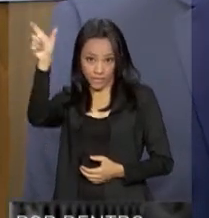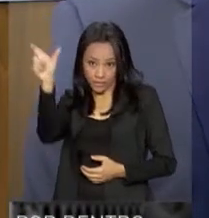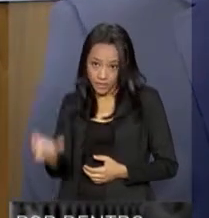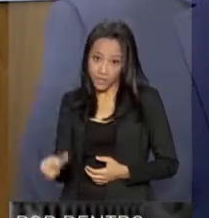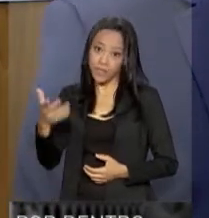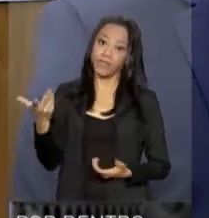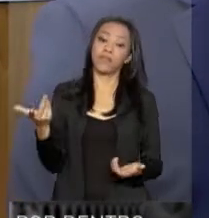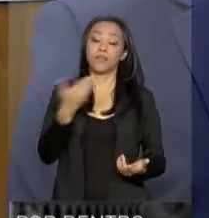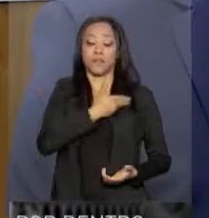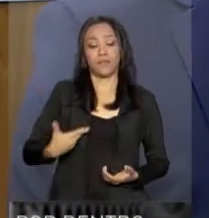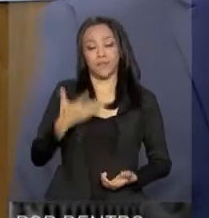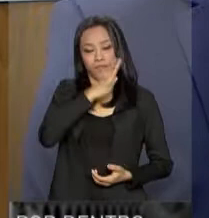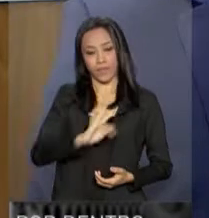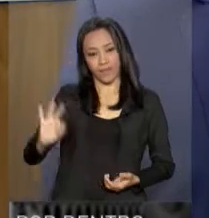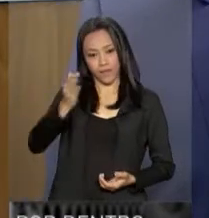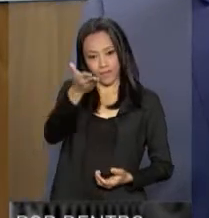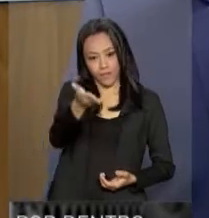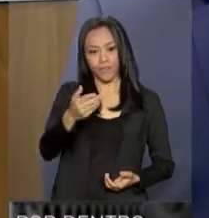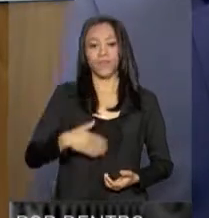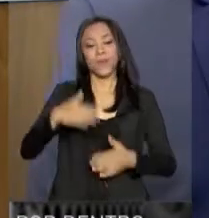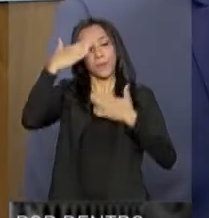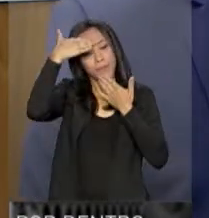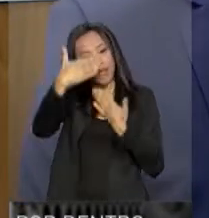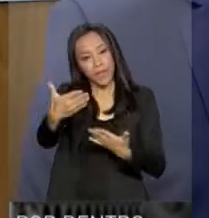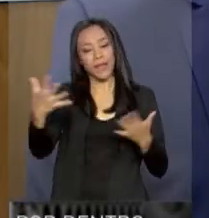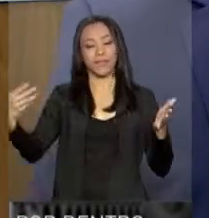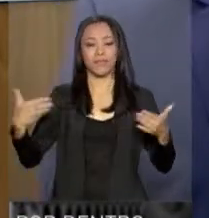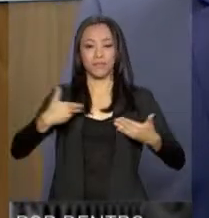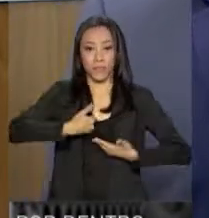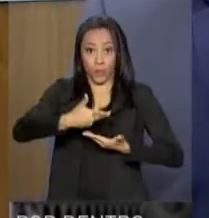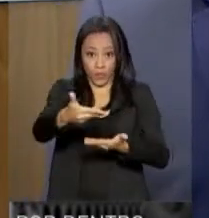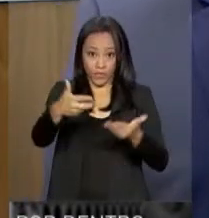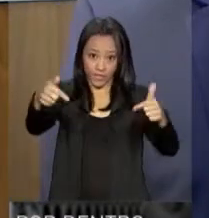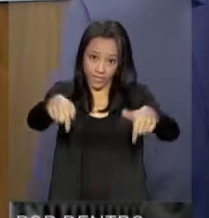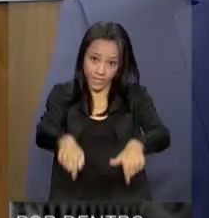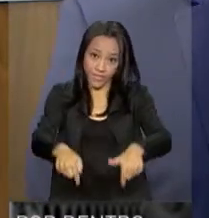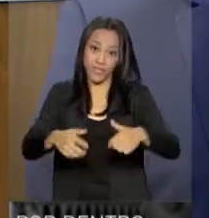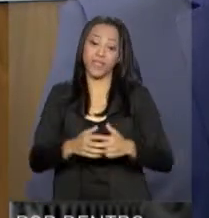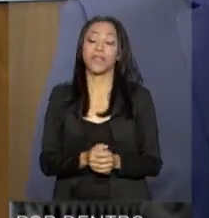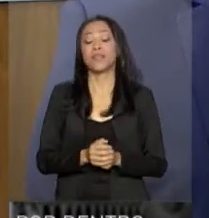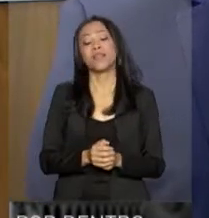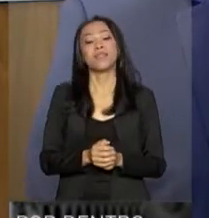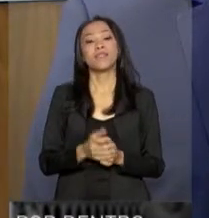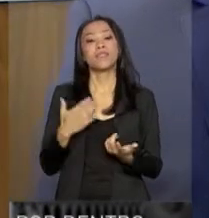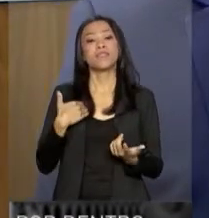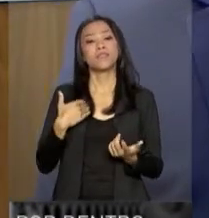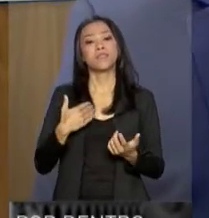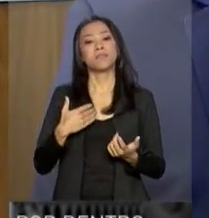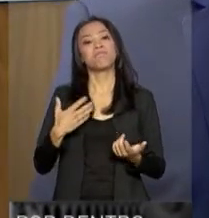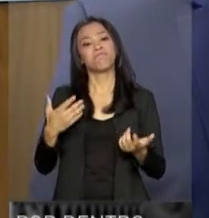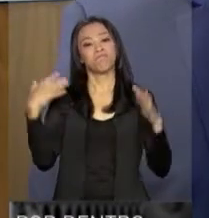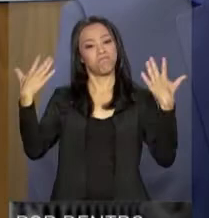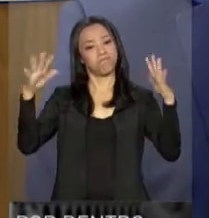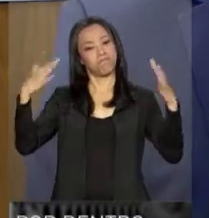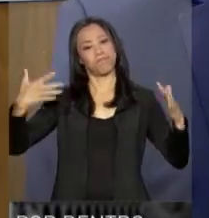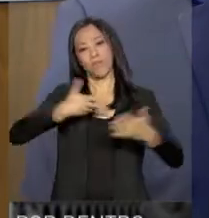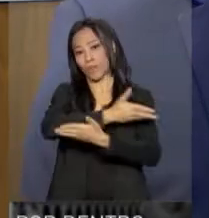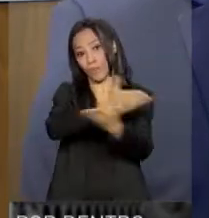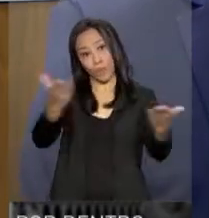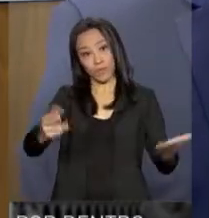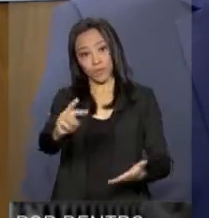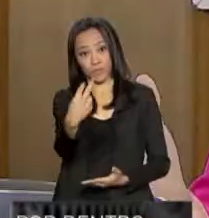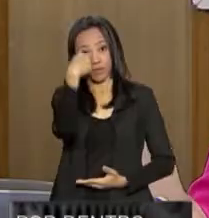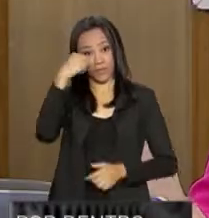local muito obrigado pela oportunidade muito obrigado também globo de ouro parabéns a todos os ouvintes é um prazer estar aqui